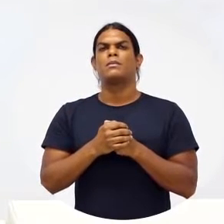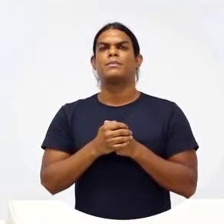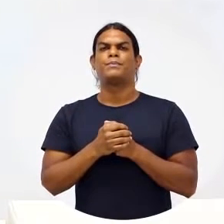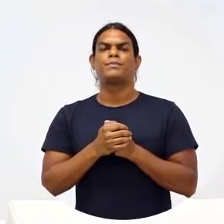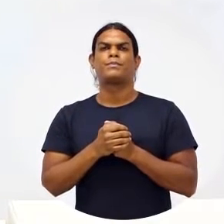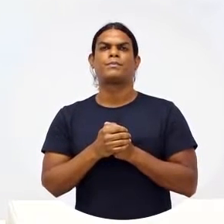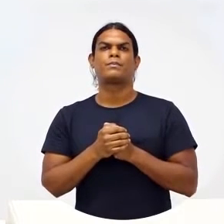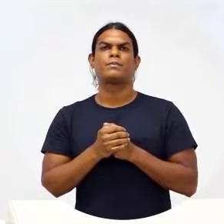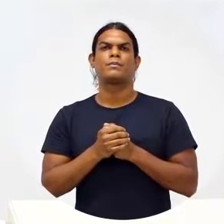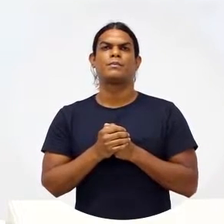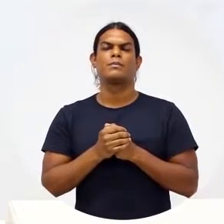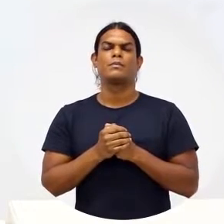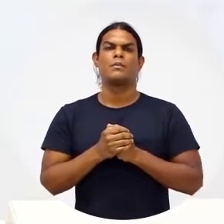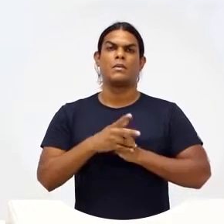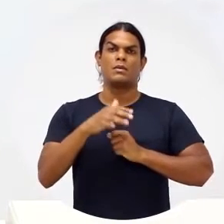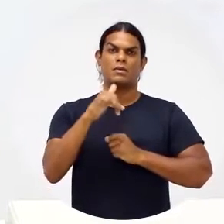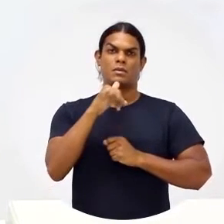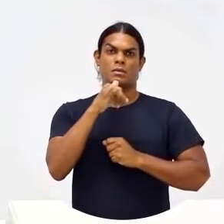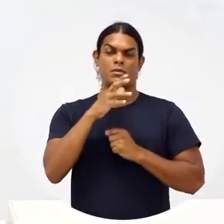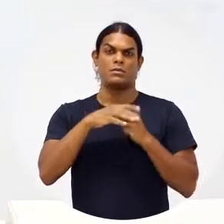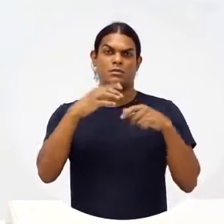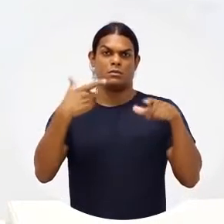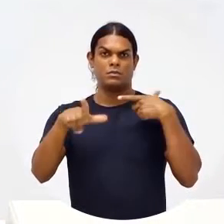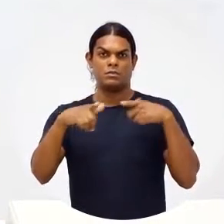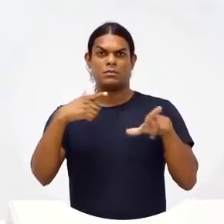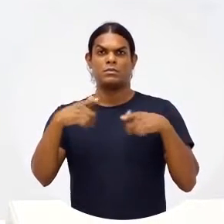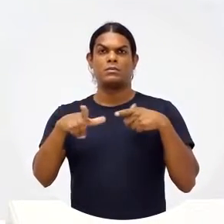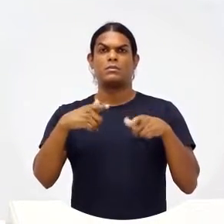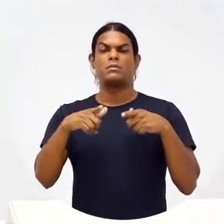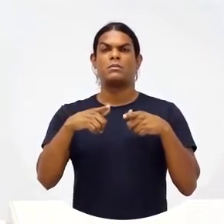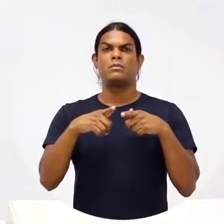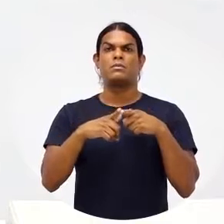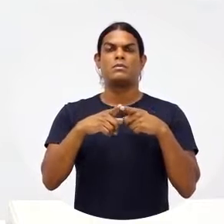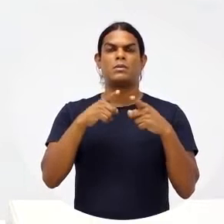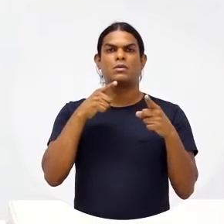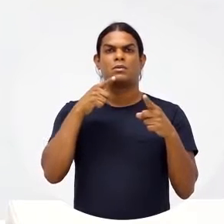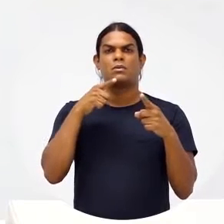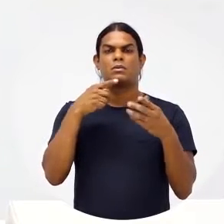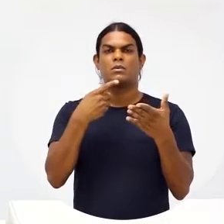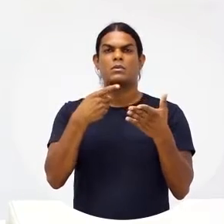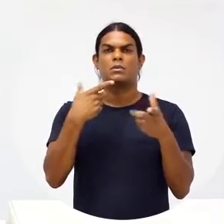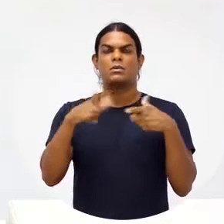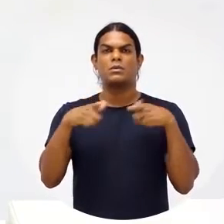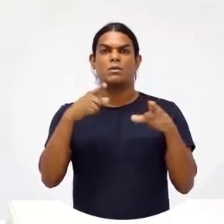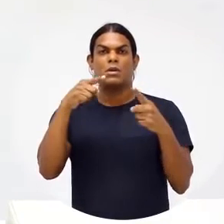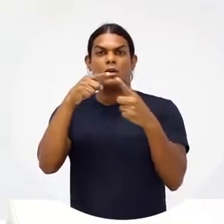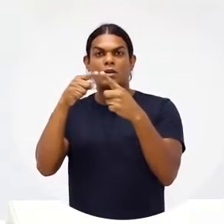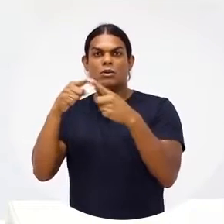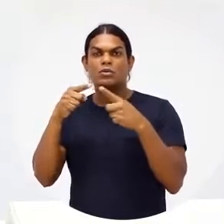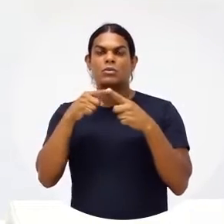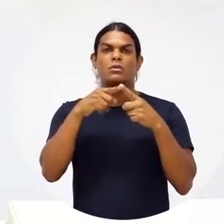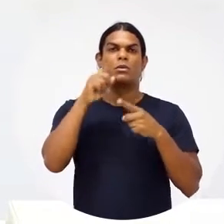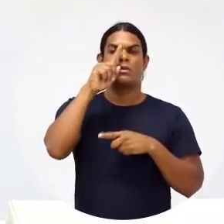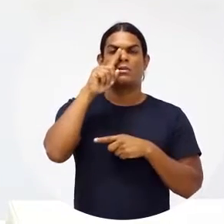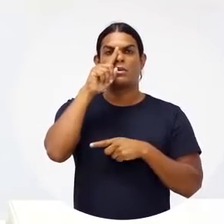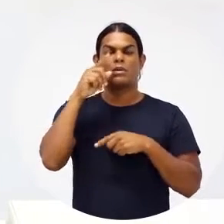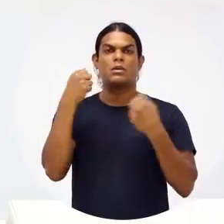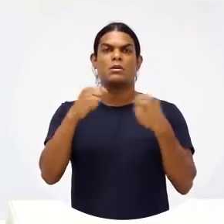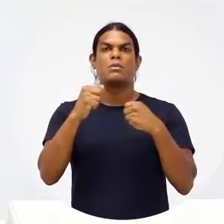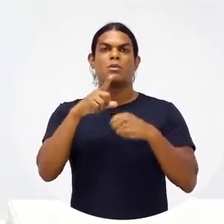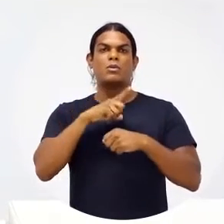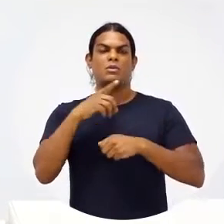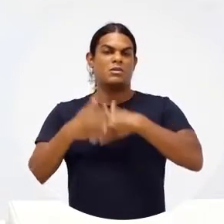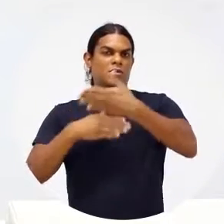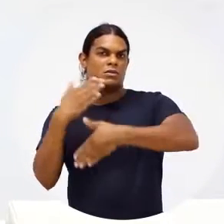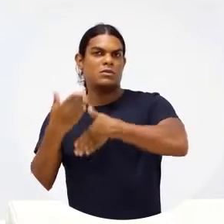algumas situações. Por exemplo, trabalhadores que estão expostos a situações de risco que podem levar a uma doença